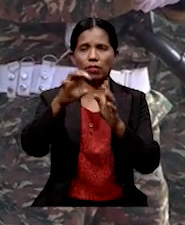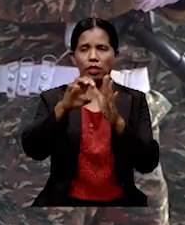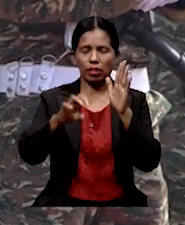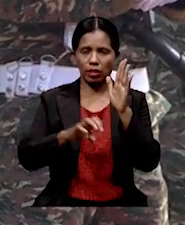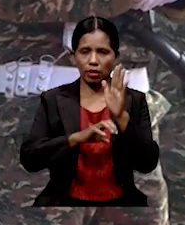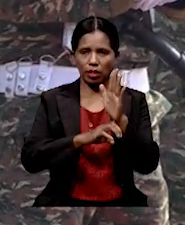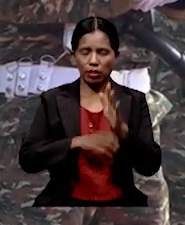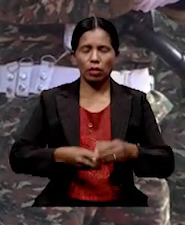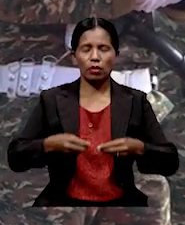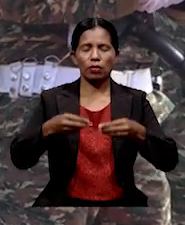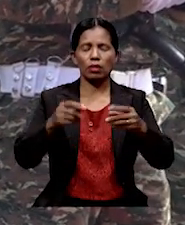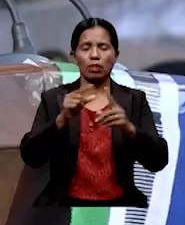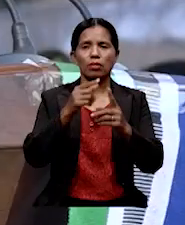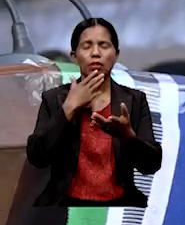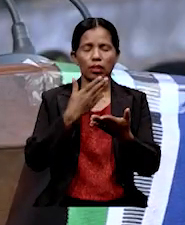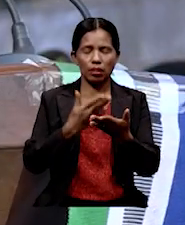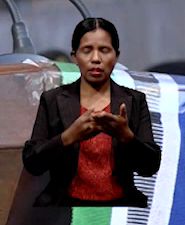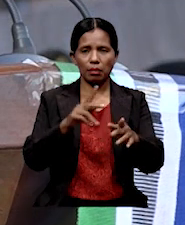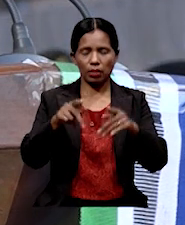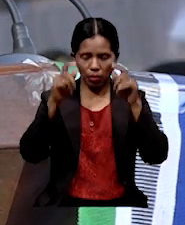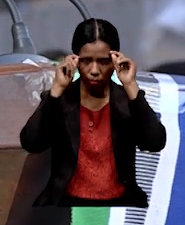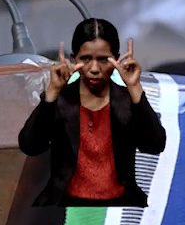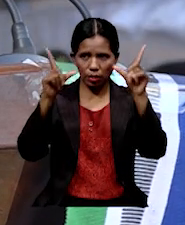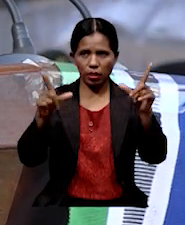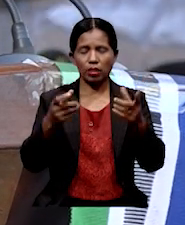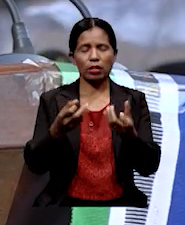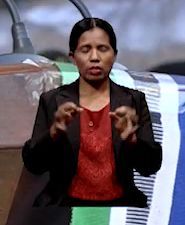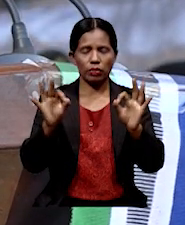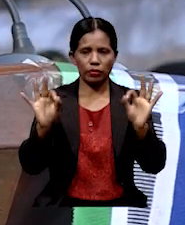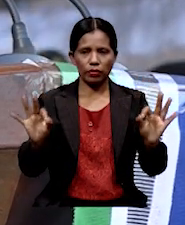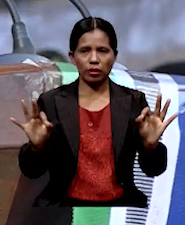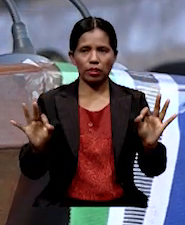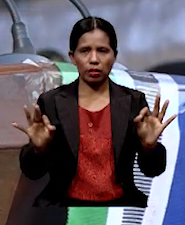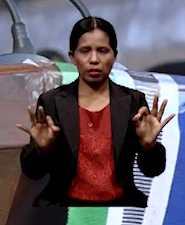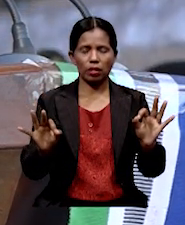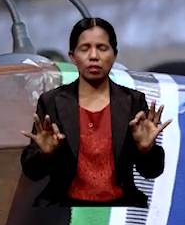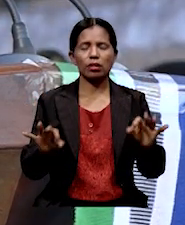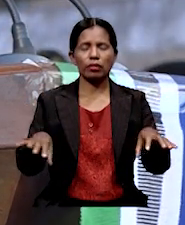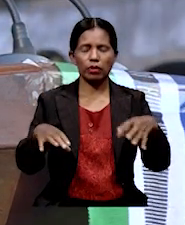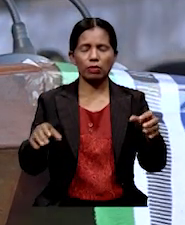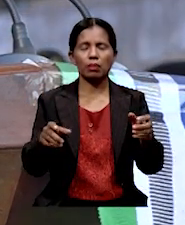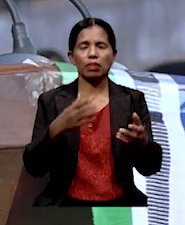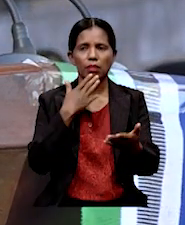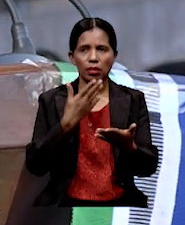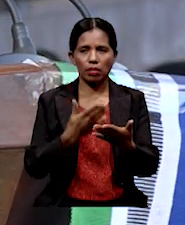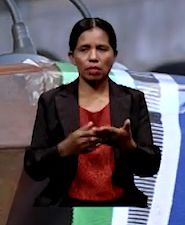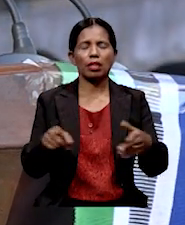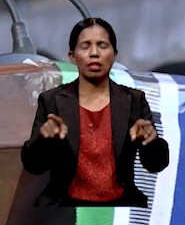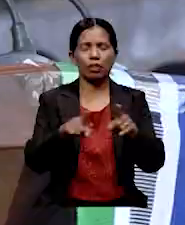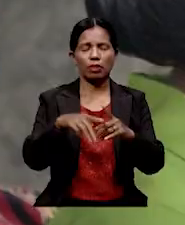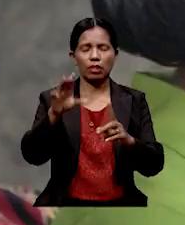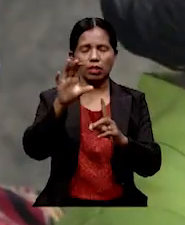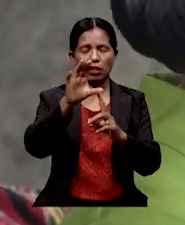ba Timor-Leste ni soldado ida, nebe foi remata carreira militar ida nebe narok, no furak tebes no dar chefe